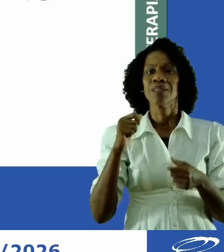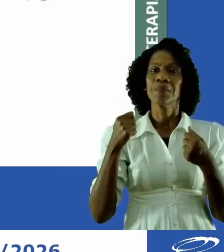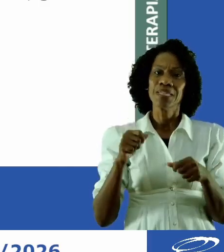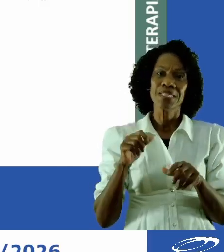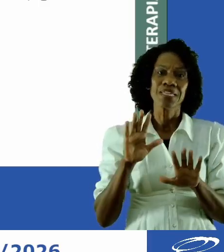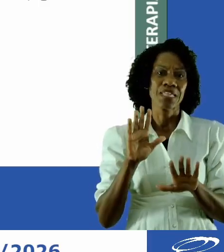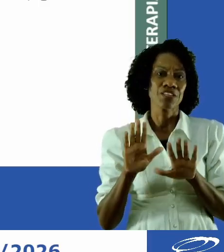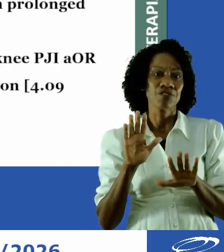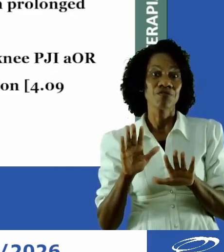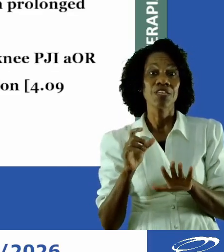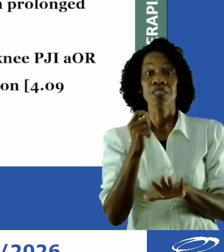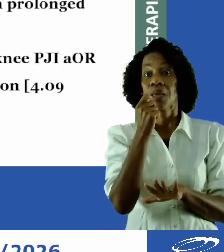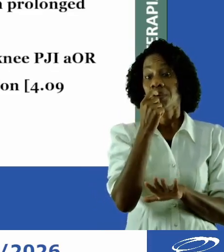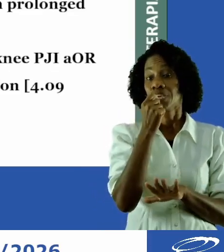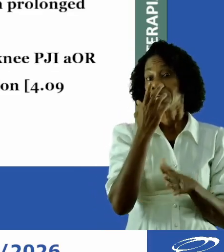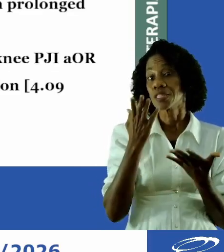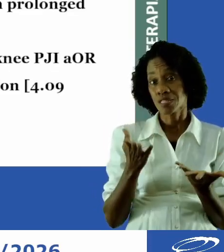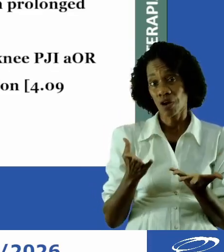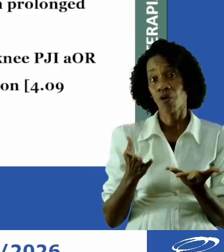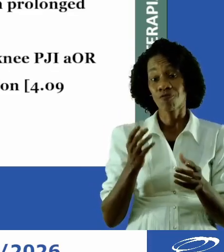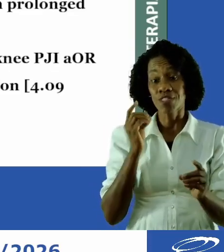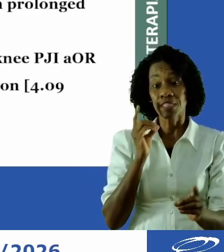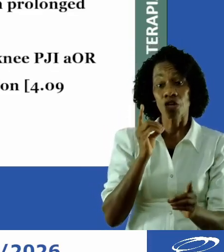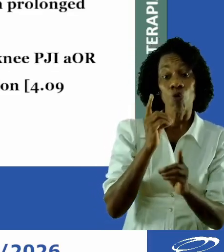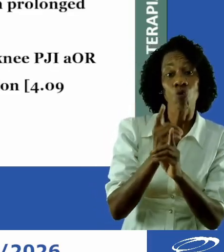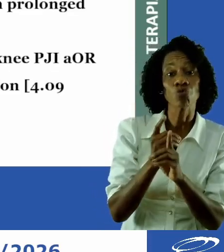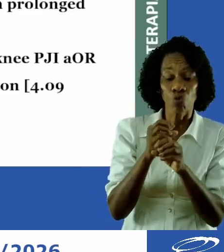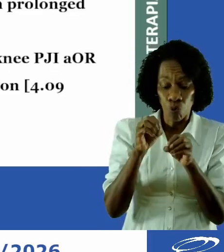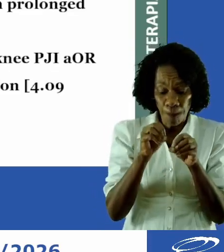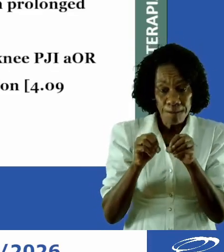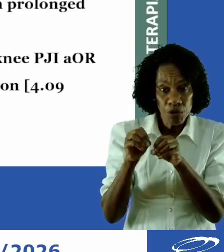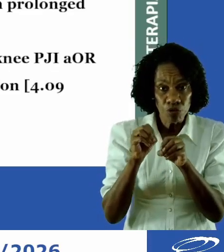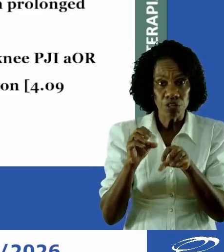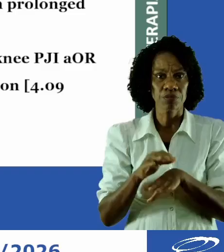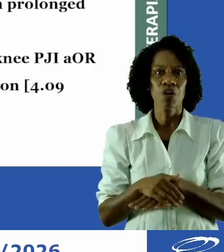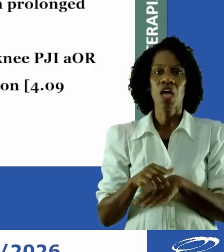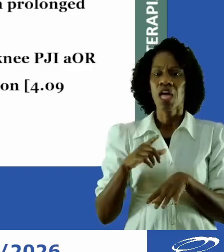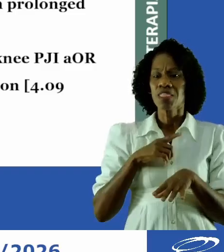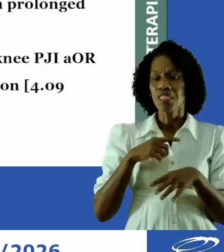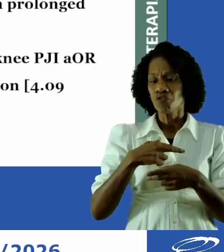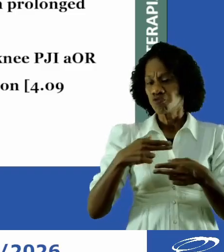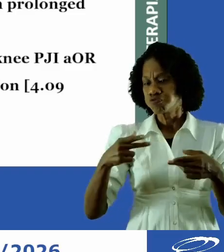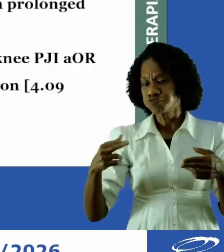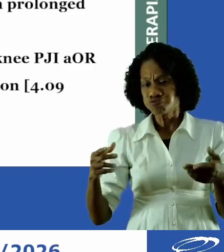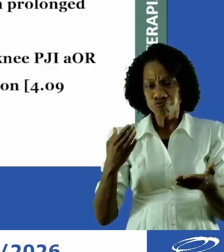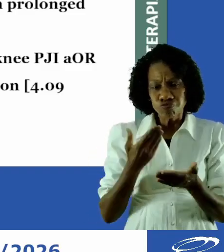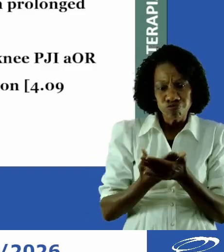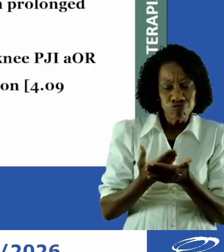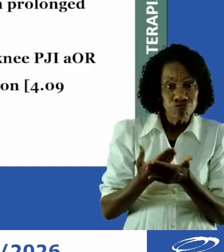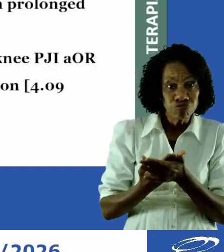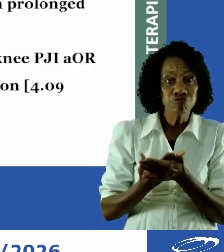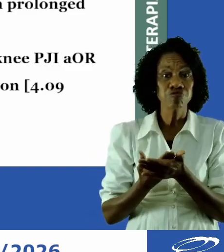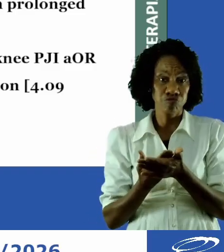o micro-organismo e a taxa de falha basicamente é o mesmo. Vários outros estudos, esse de 2024, francês, por exemplo,